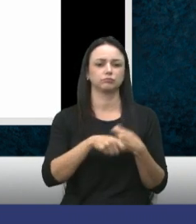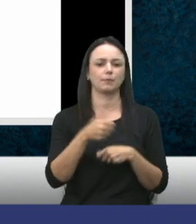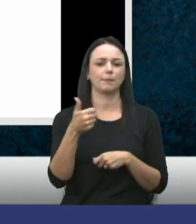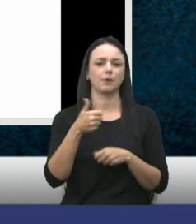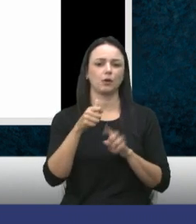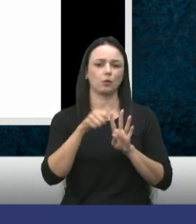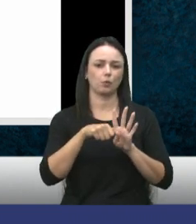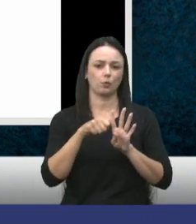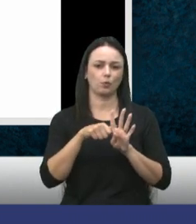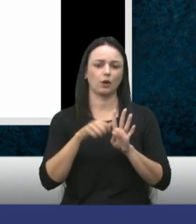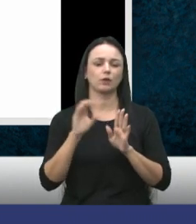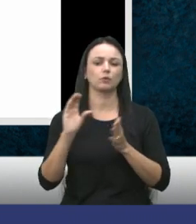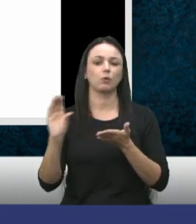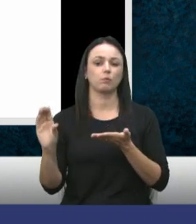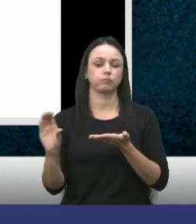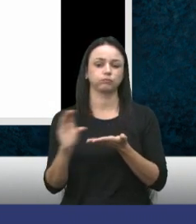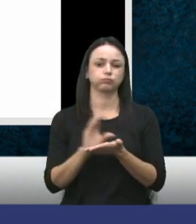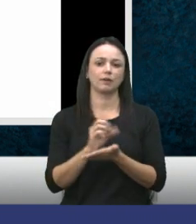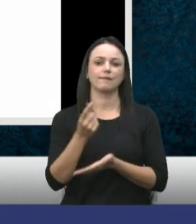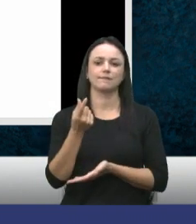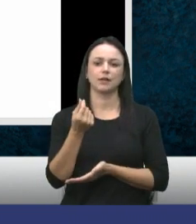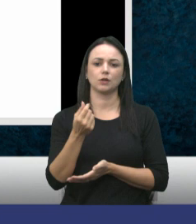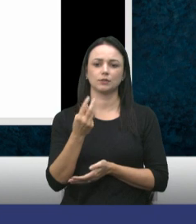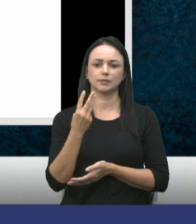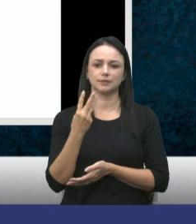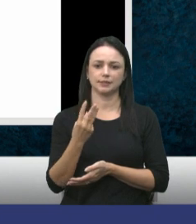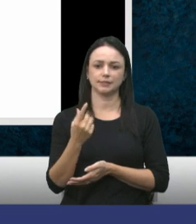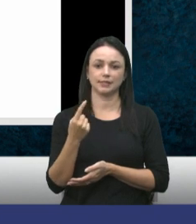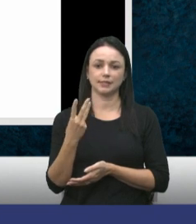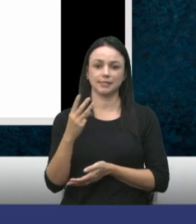foi empenhado o valor de R$